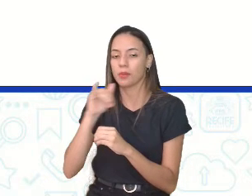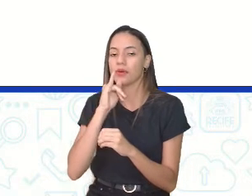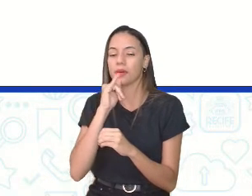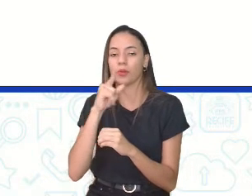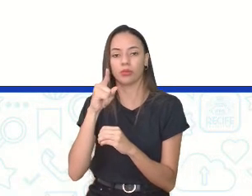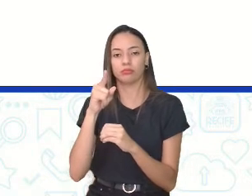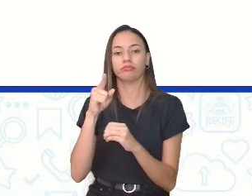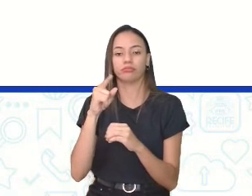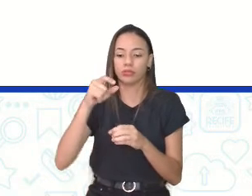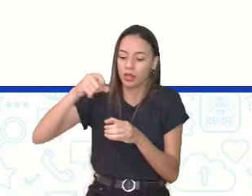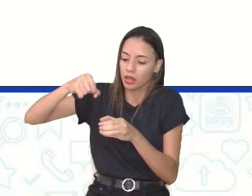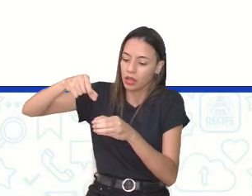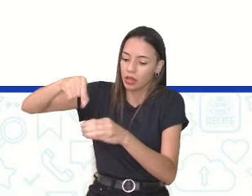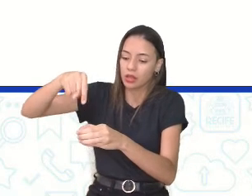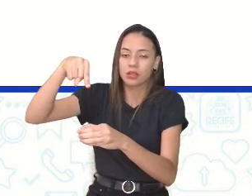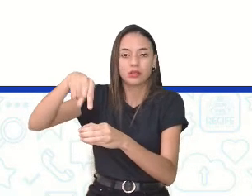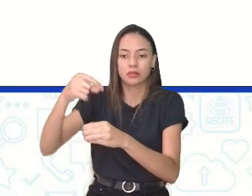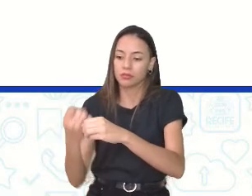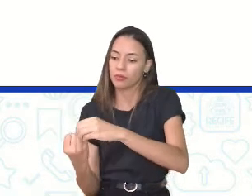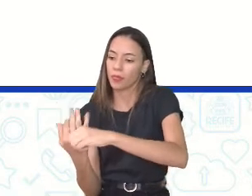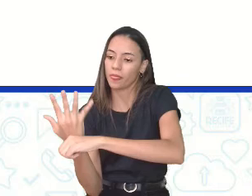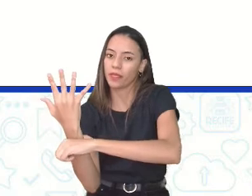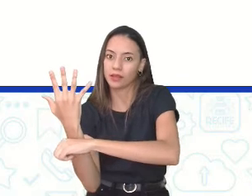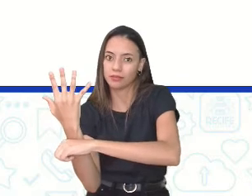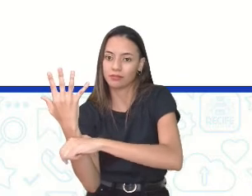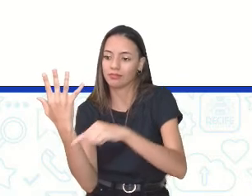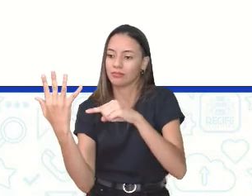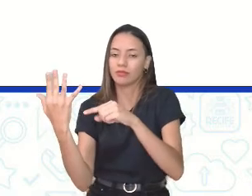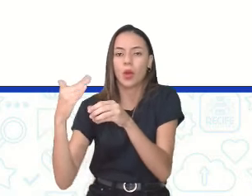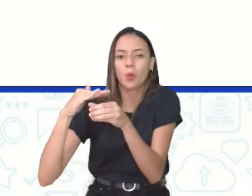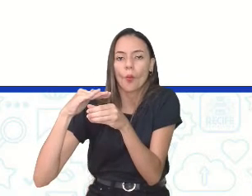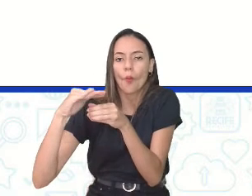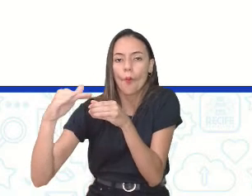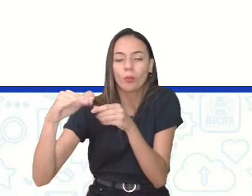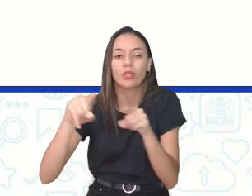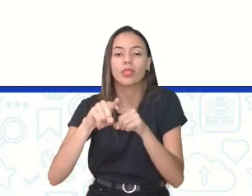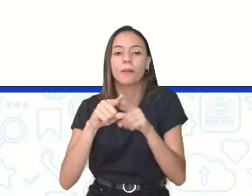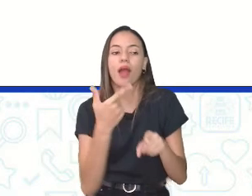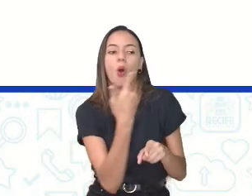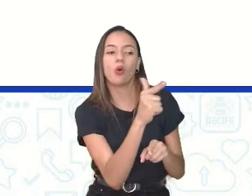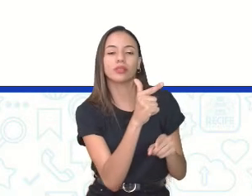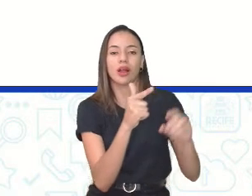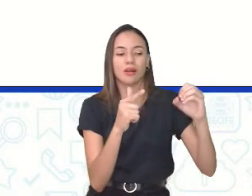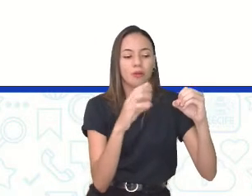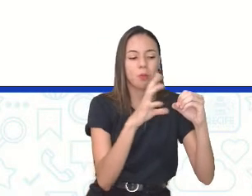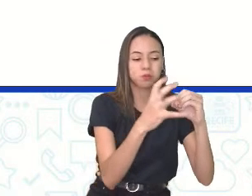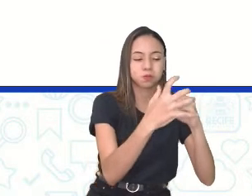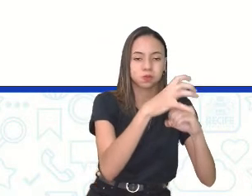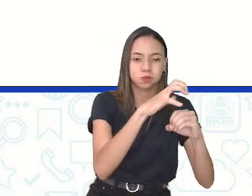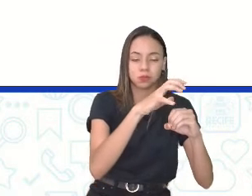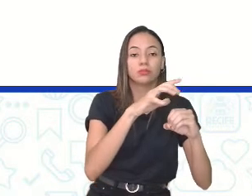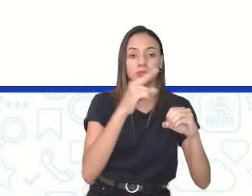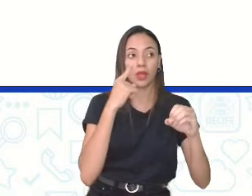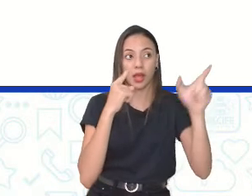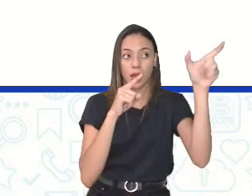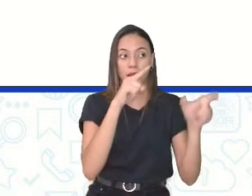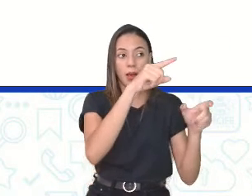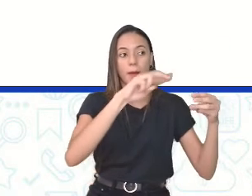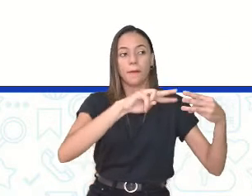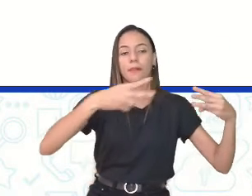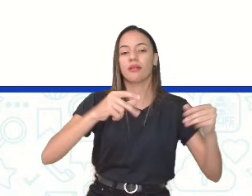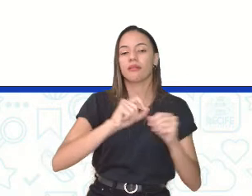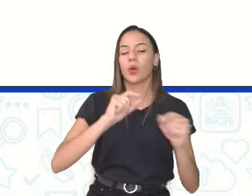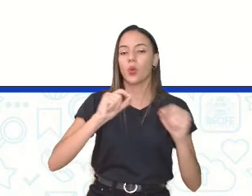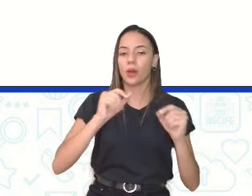lisas com as puras que produziam sementes rugosas. Ele pegou 2 variedades diferentes, né? Com essa característica, uma lisa e